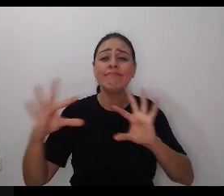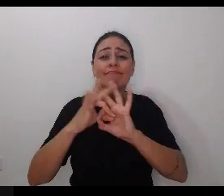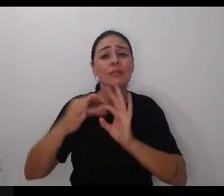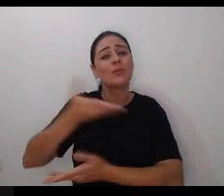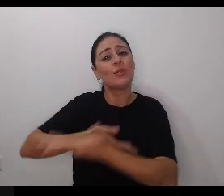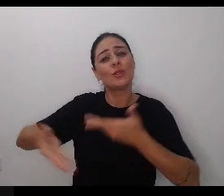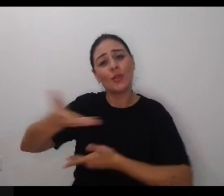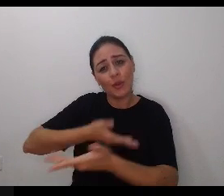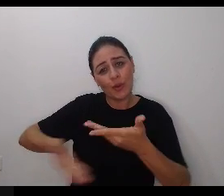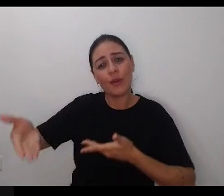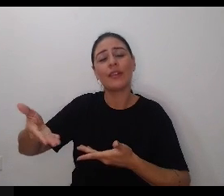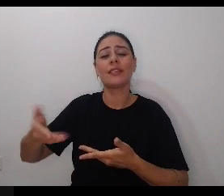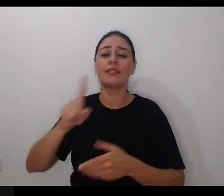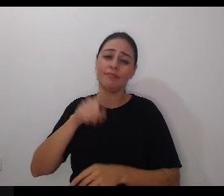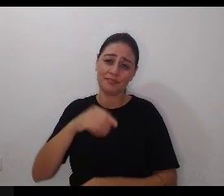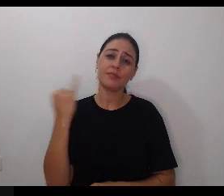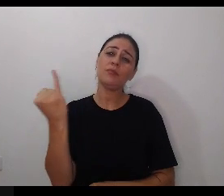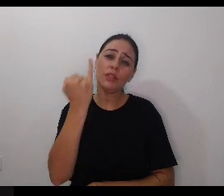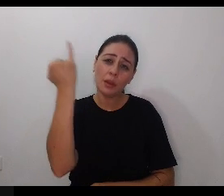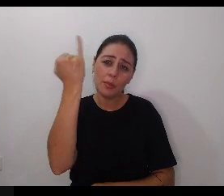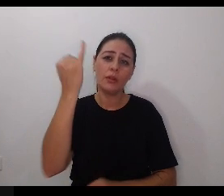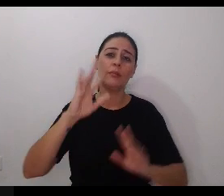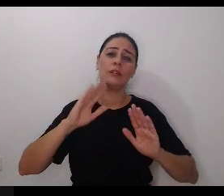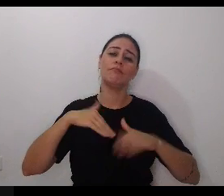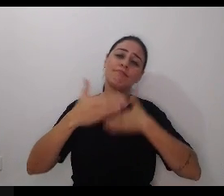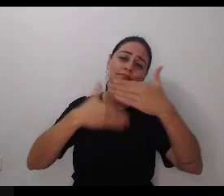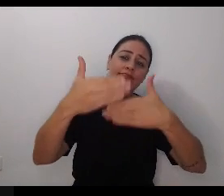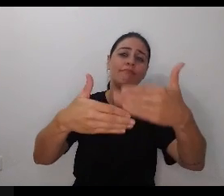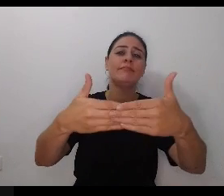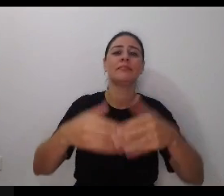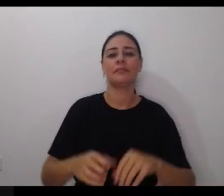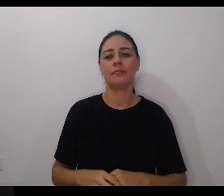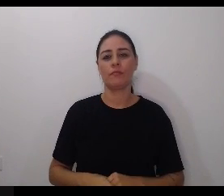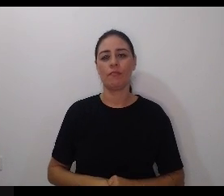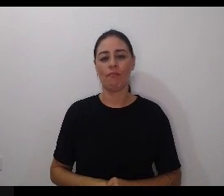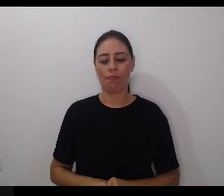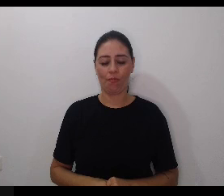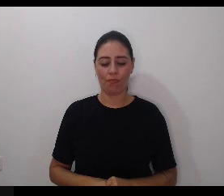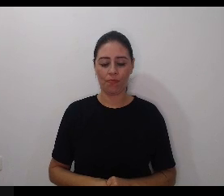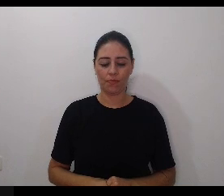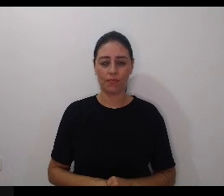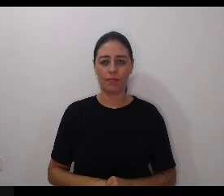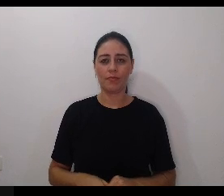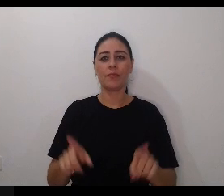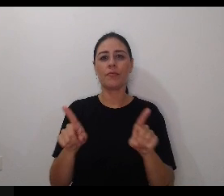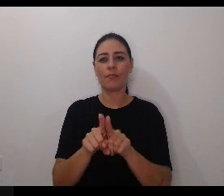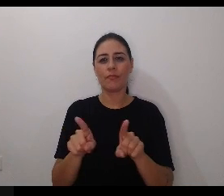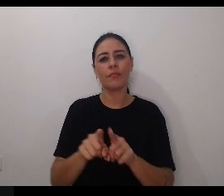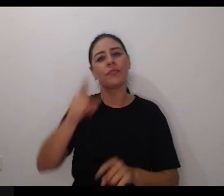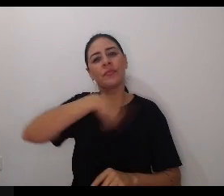vão estar de alguma forma mantendo esse contato, mantendo esse vínculo, essa troca, né? E isso é muito importante para